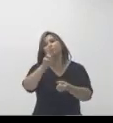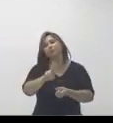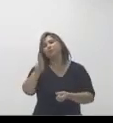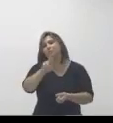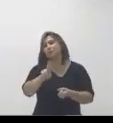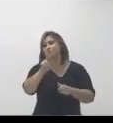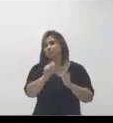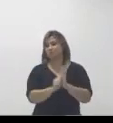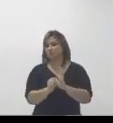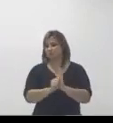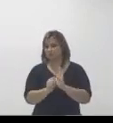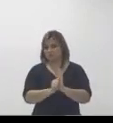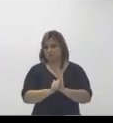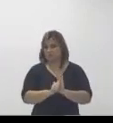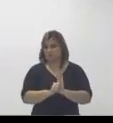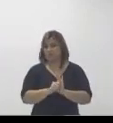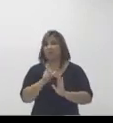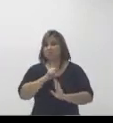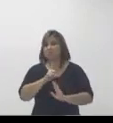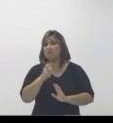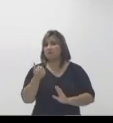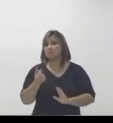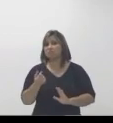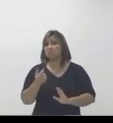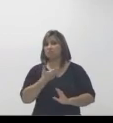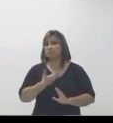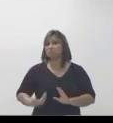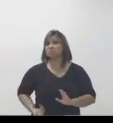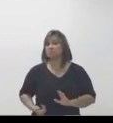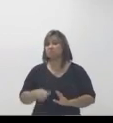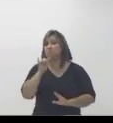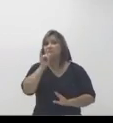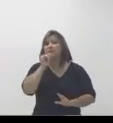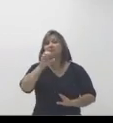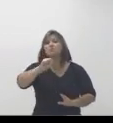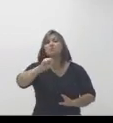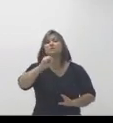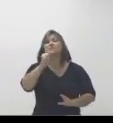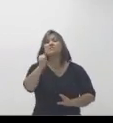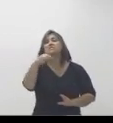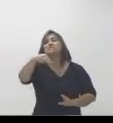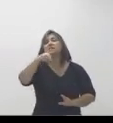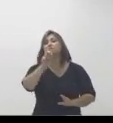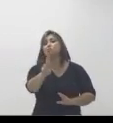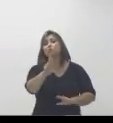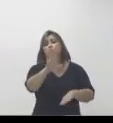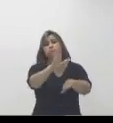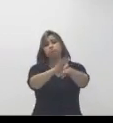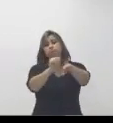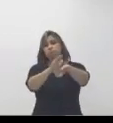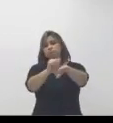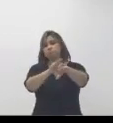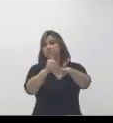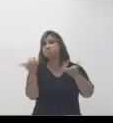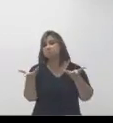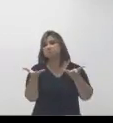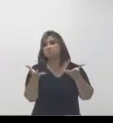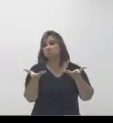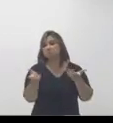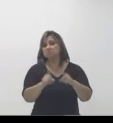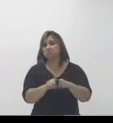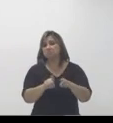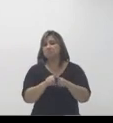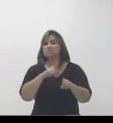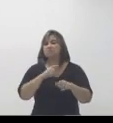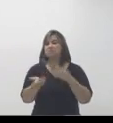conter por exemplo uma crise existe recurso público para isso o samu por exemplo é um instrumento o samu é um equipamento previsto na